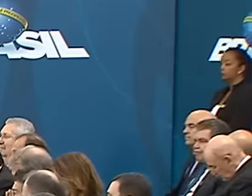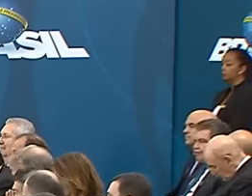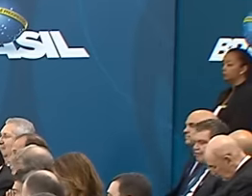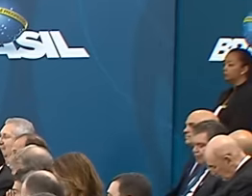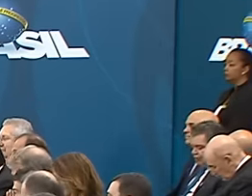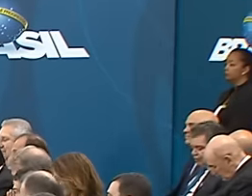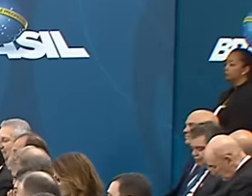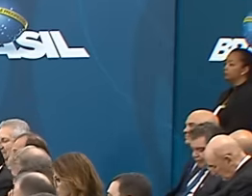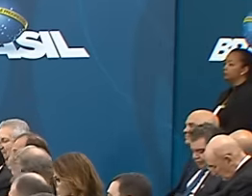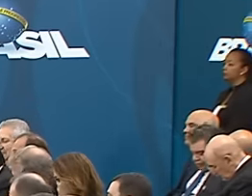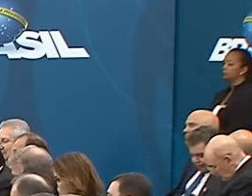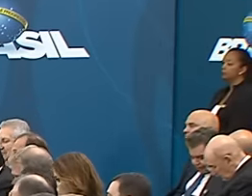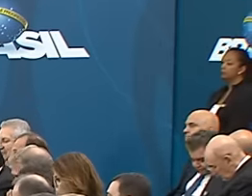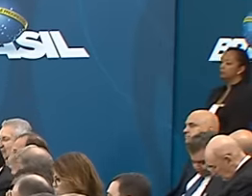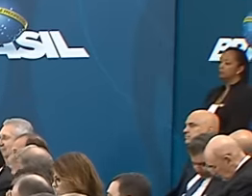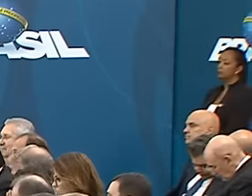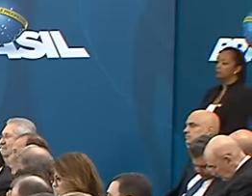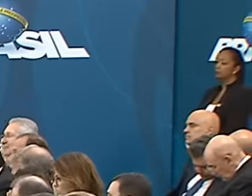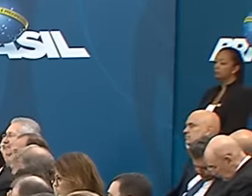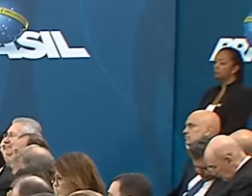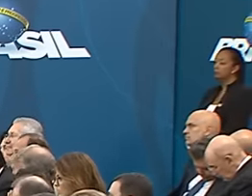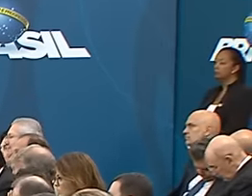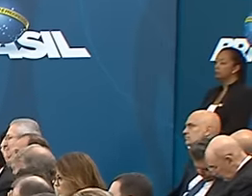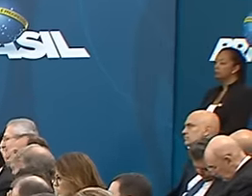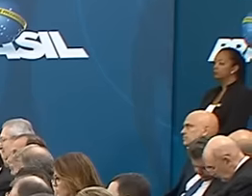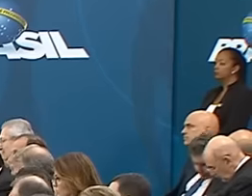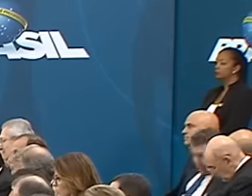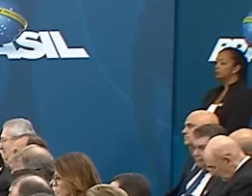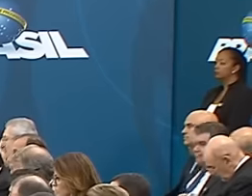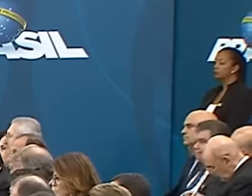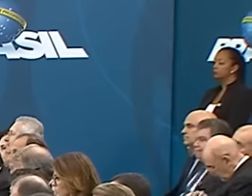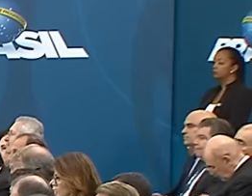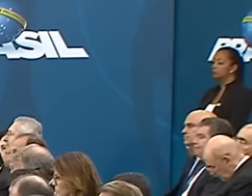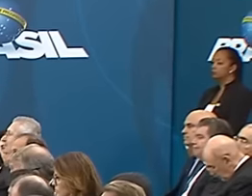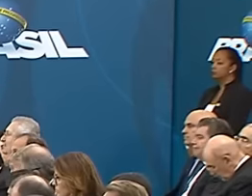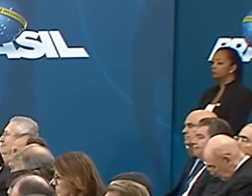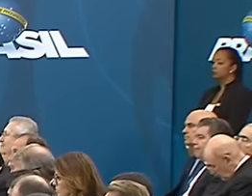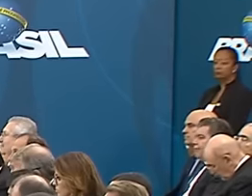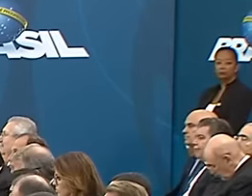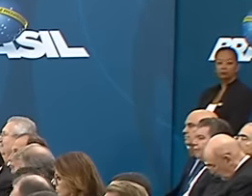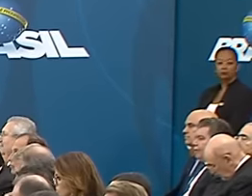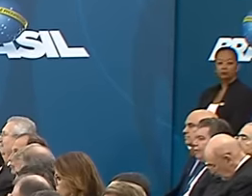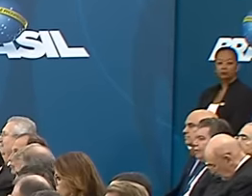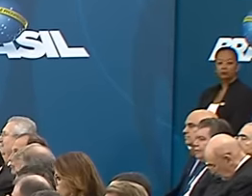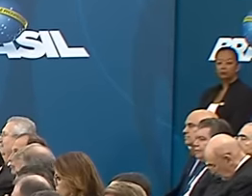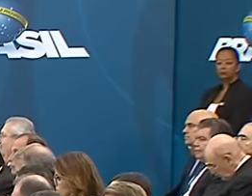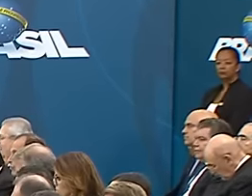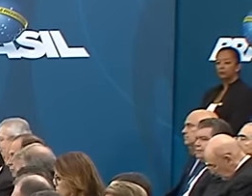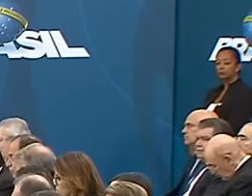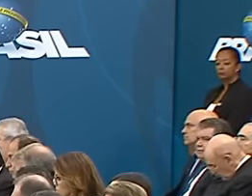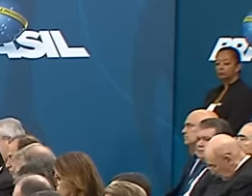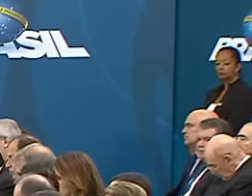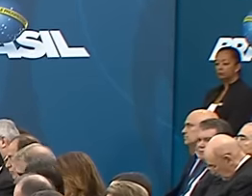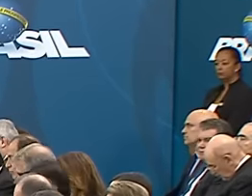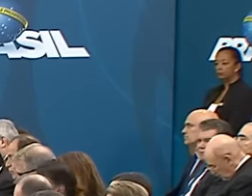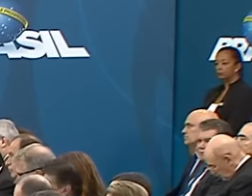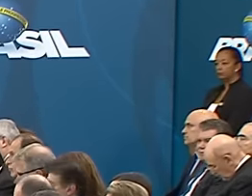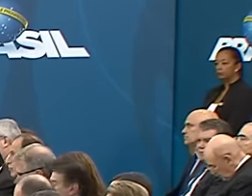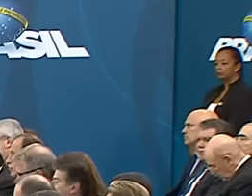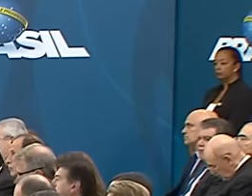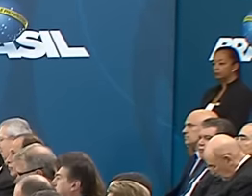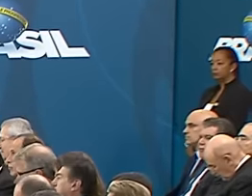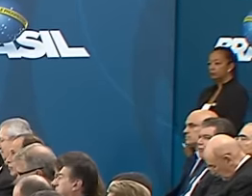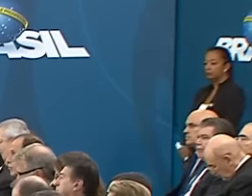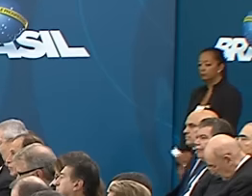agenda grande e o caminho é longo, senhor presidente, mas temos que perseverar com políticas econômicas que fomentem a confiança e o melhor funcionamento